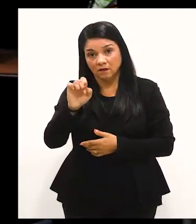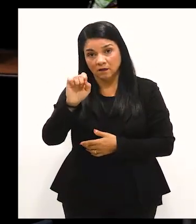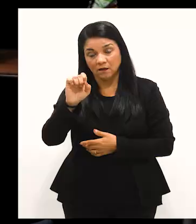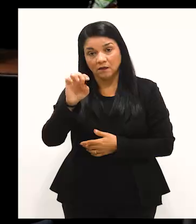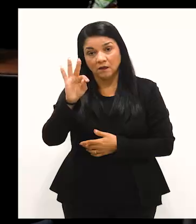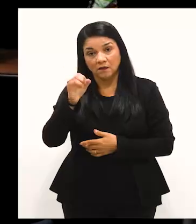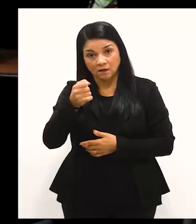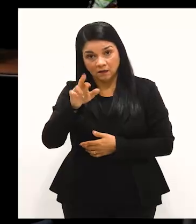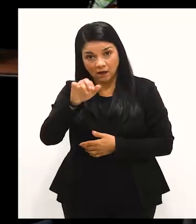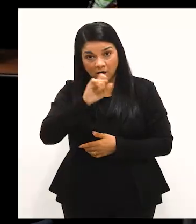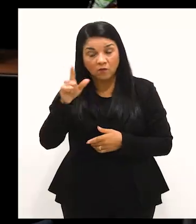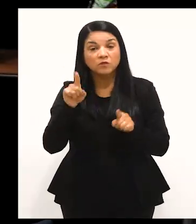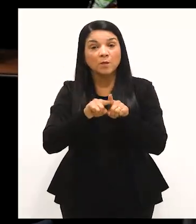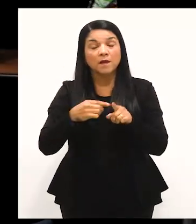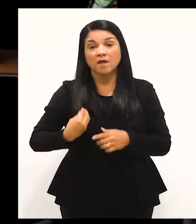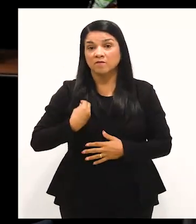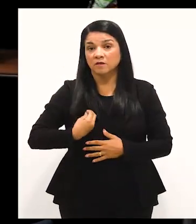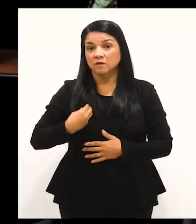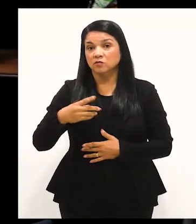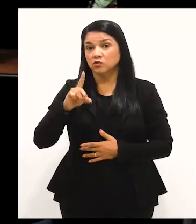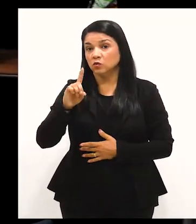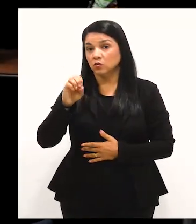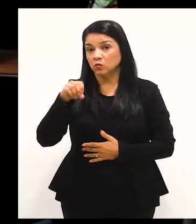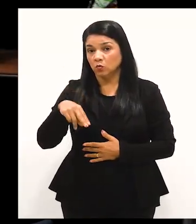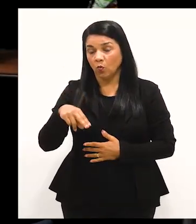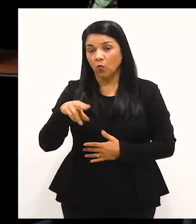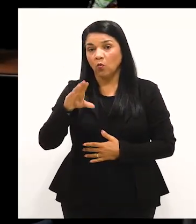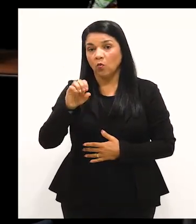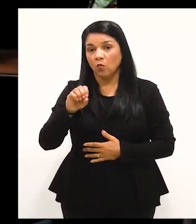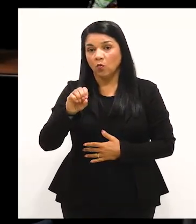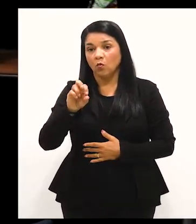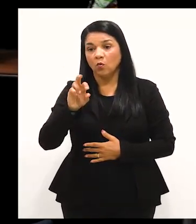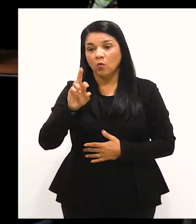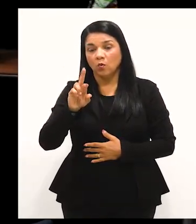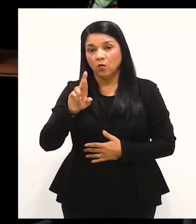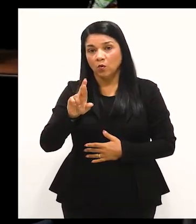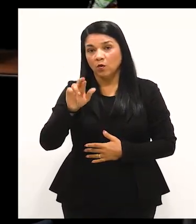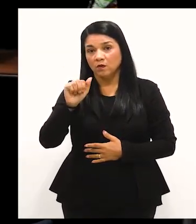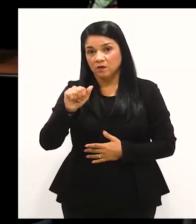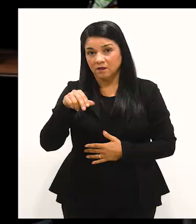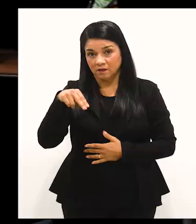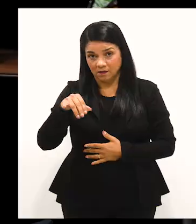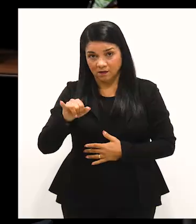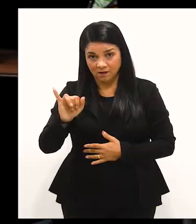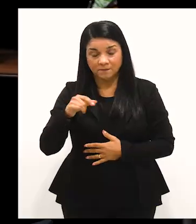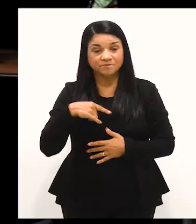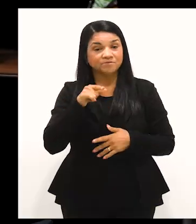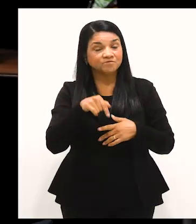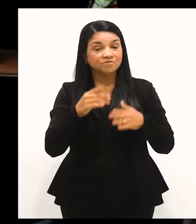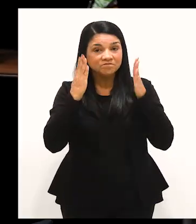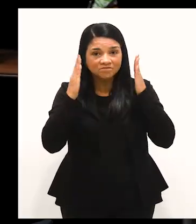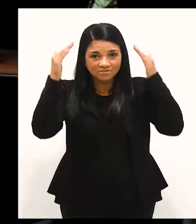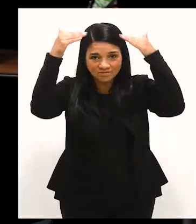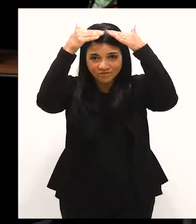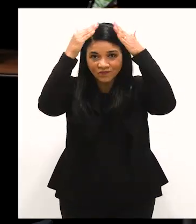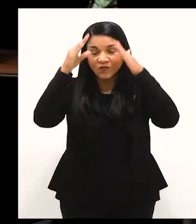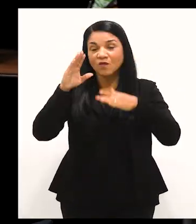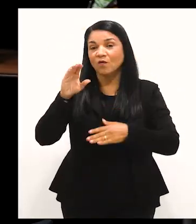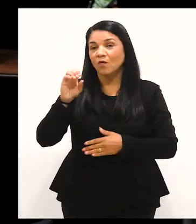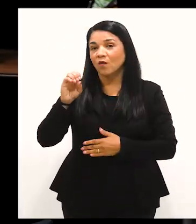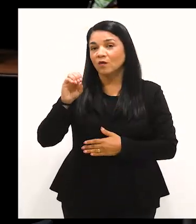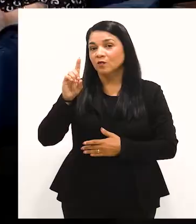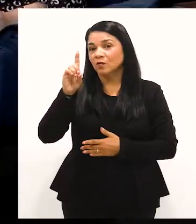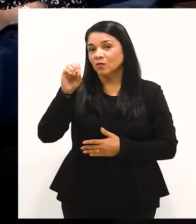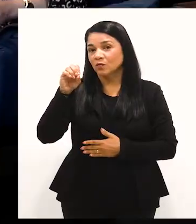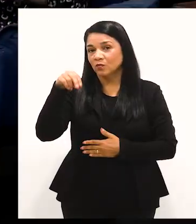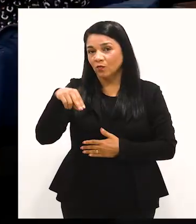né? Sim, fizemos. Já fizemos a primeira apresentação. Desculpa, consertando. Sua Eminência, Dom Arani